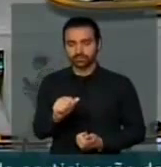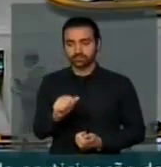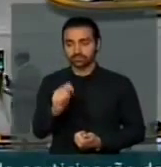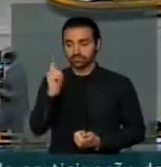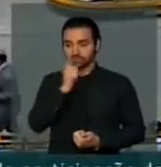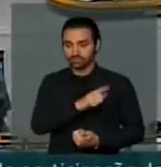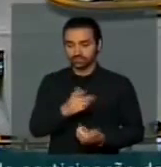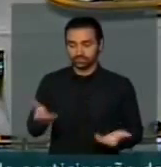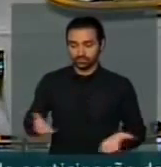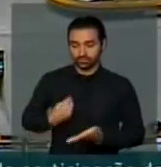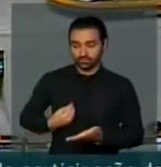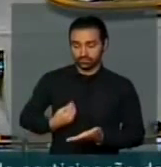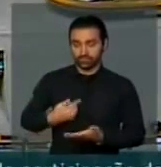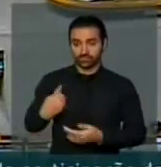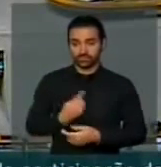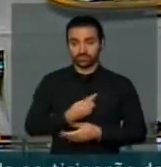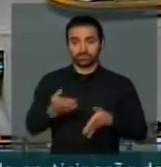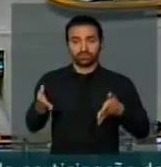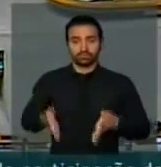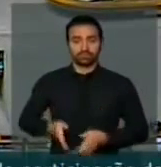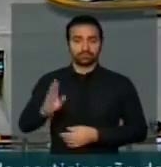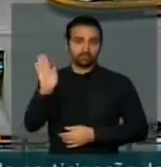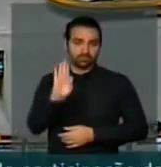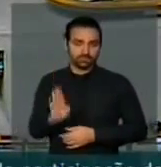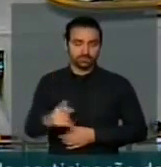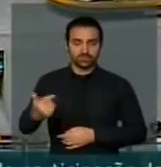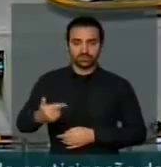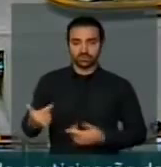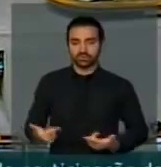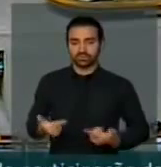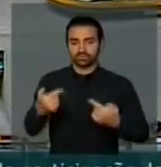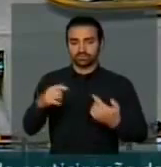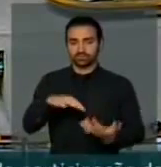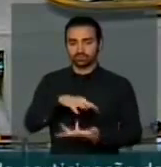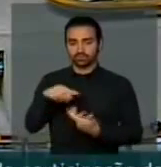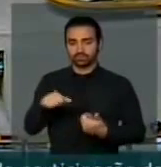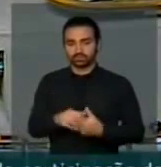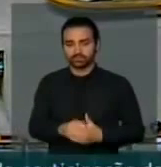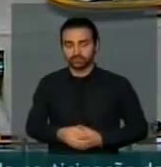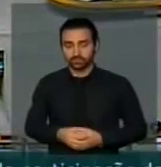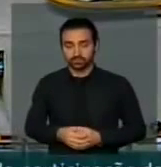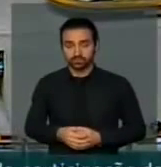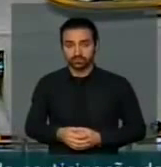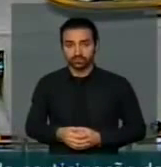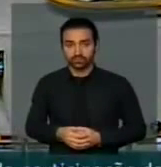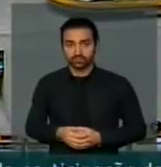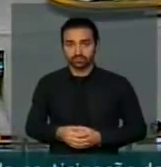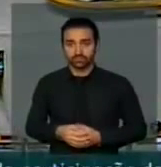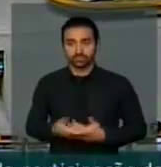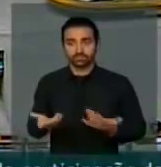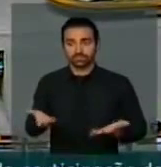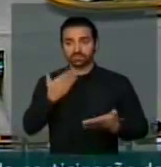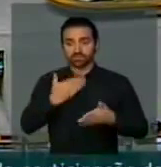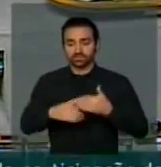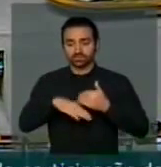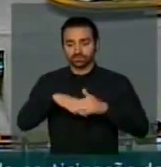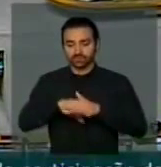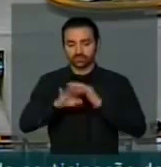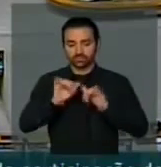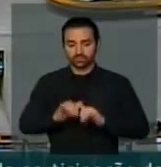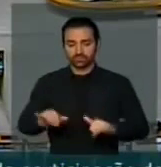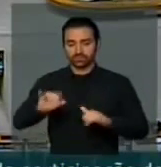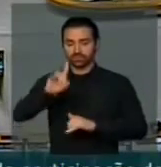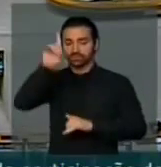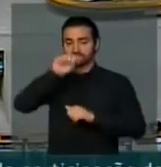chegar onde está com a nossa participação na Segunda Guerra Mundial, passando a constar dos anais desta casa. Que